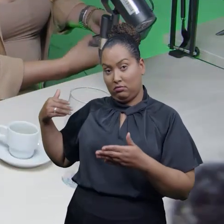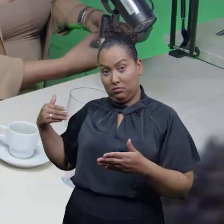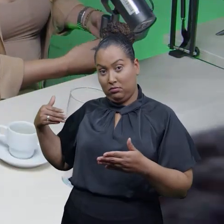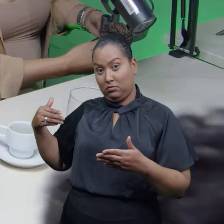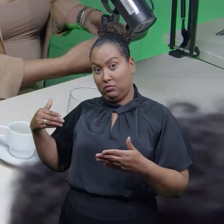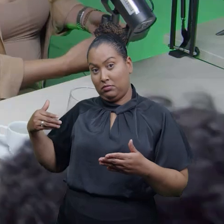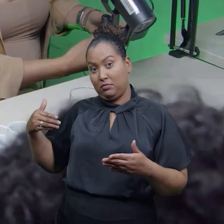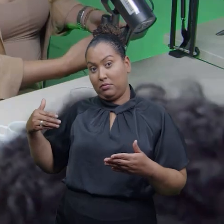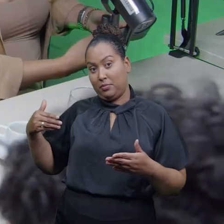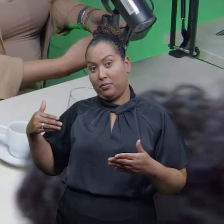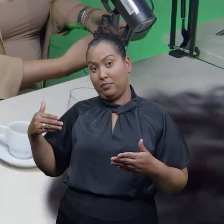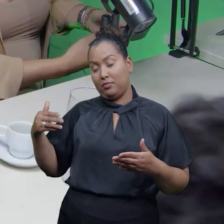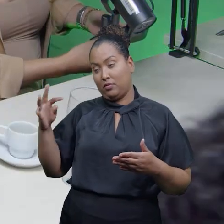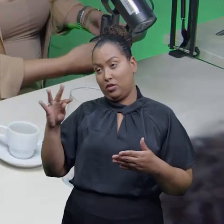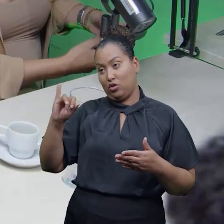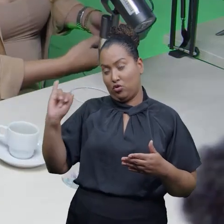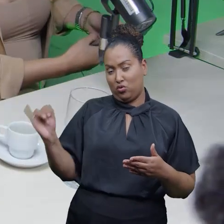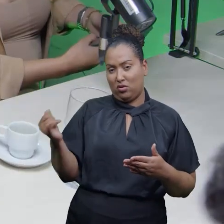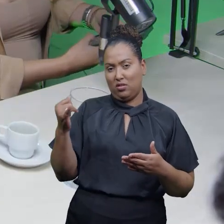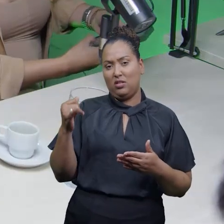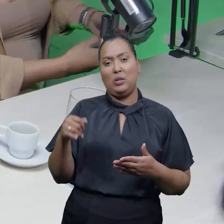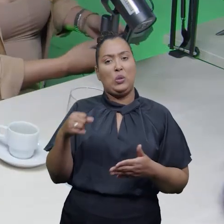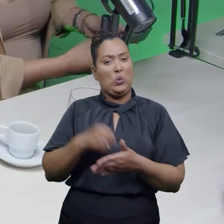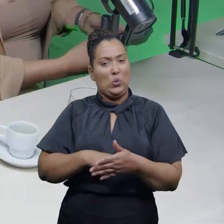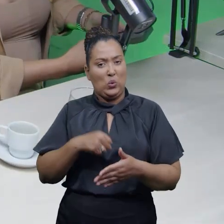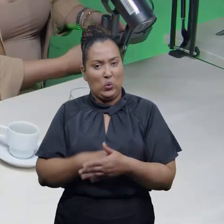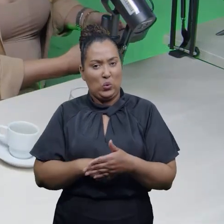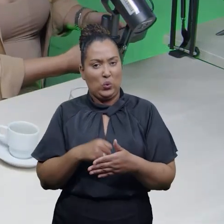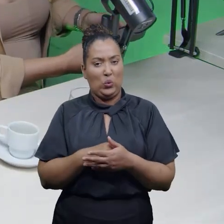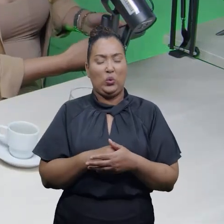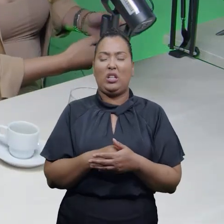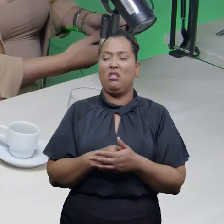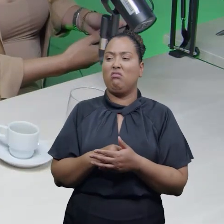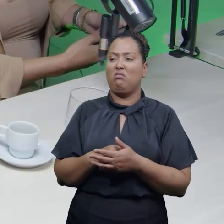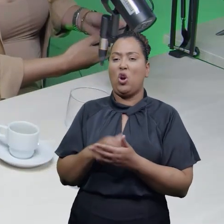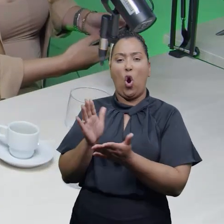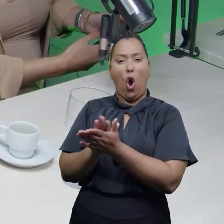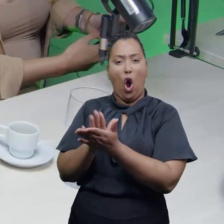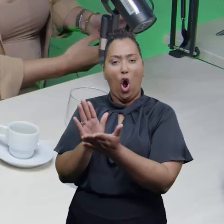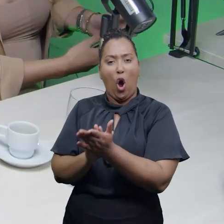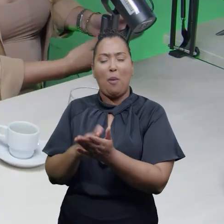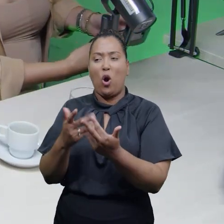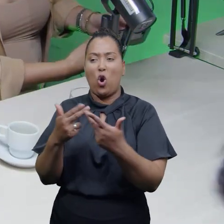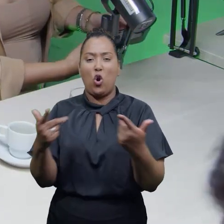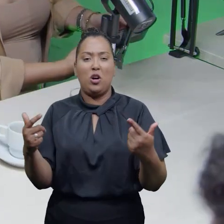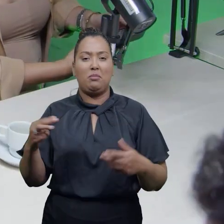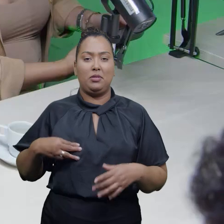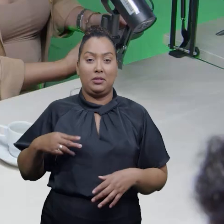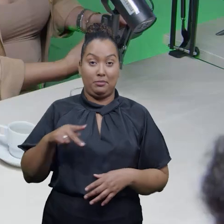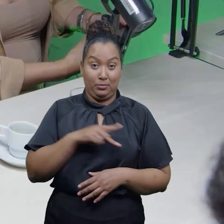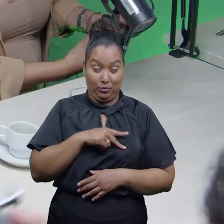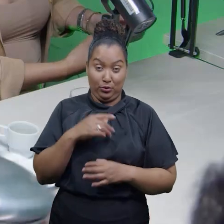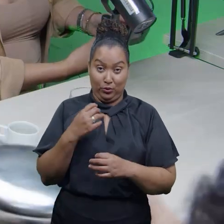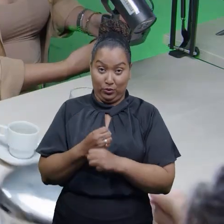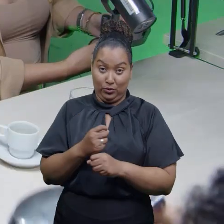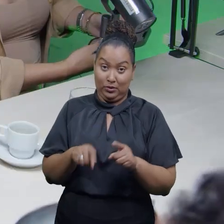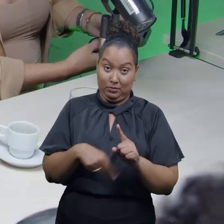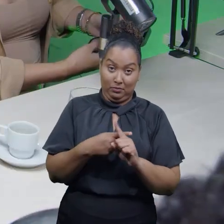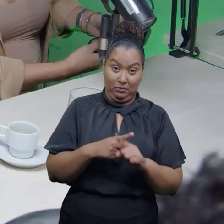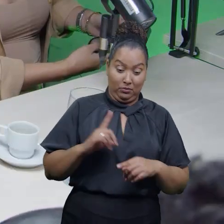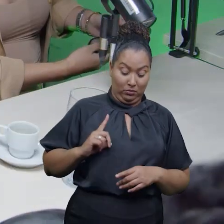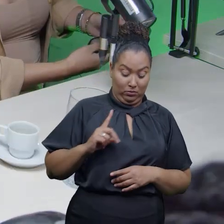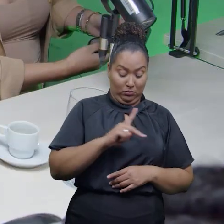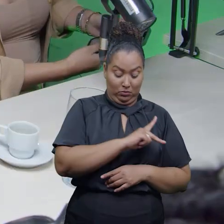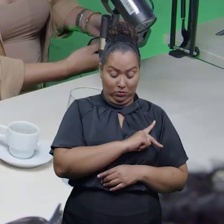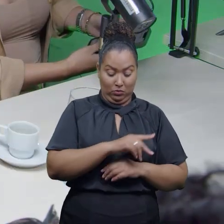2 anos, como eu disse, assim, o tribunal atuou de uma maneira muito firme através dessas provocações vindas do Ministério Público de